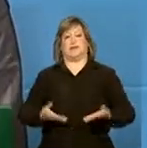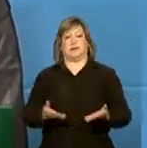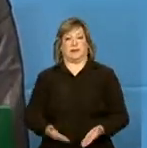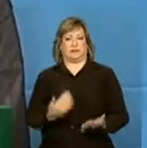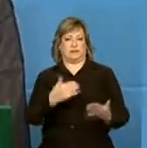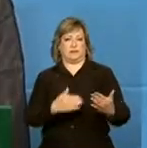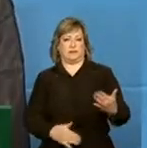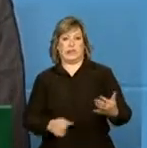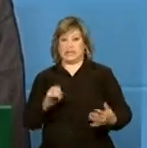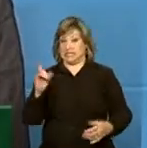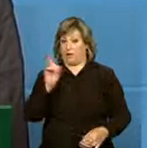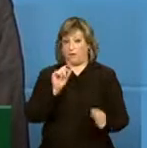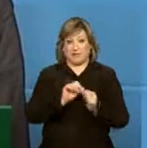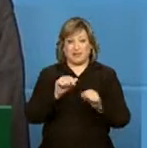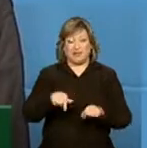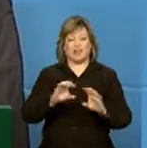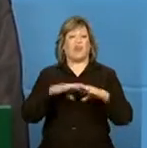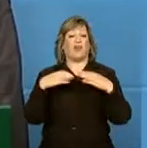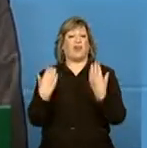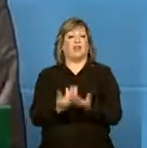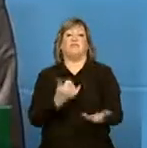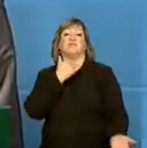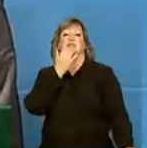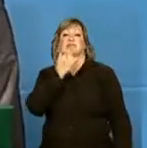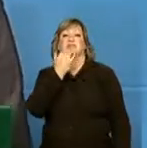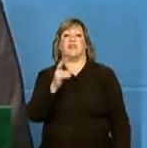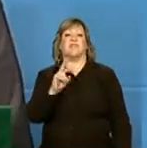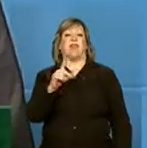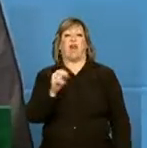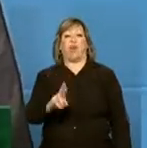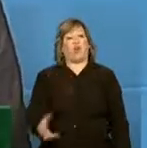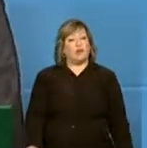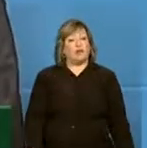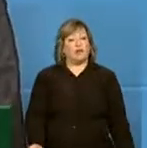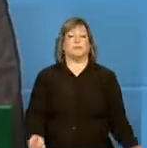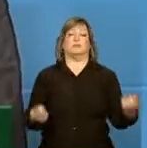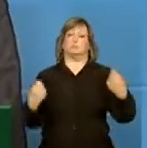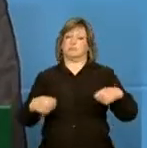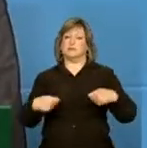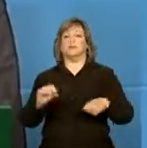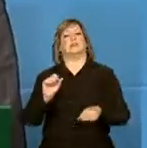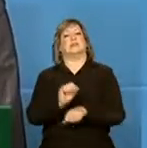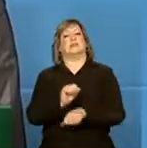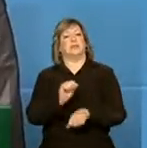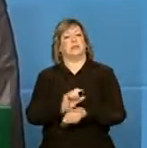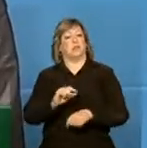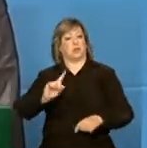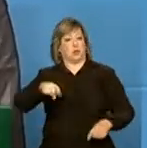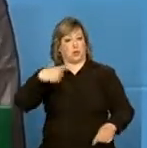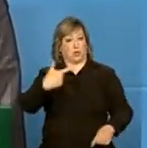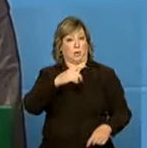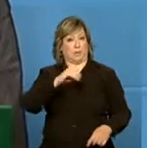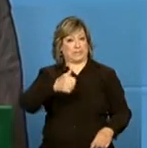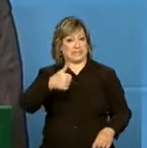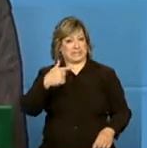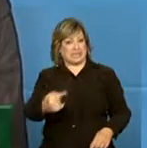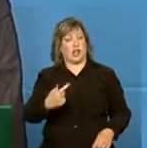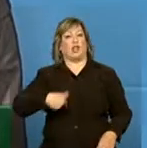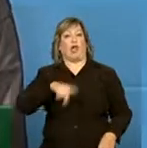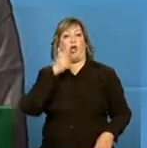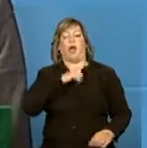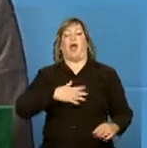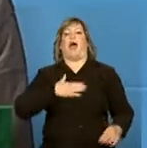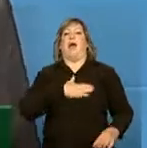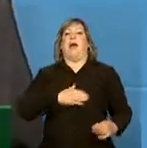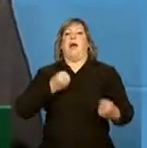não fizermos isso, essa conferência vai ter sido um fracasso. Vamos esperar, portanto, que em 2017 nós possamos